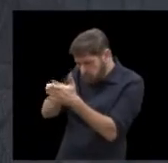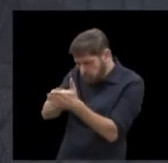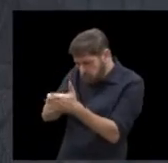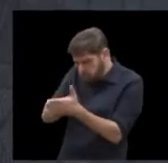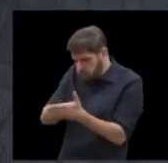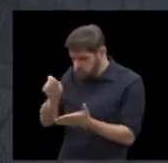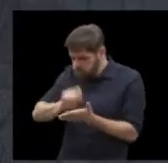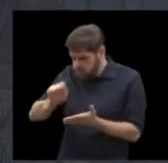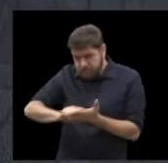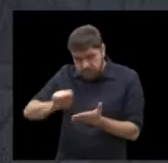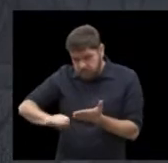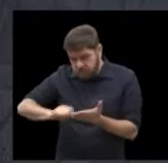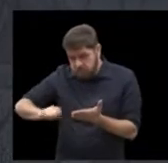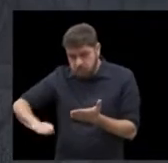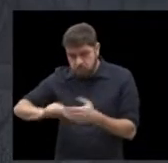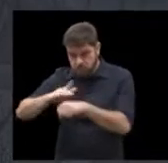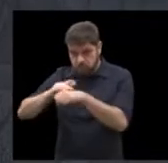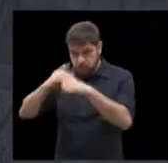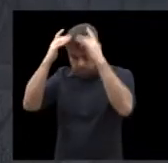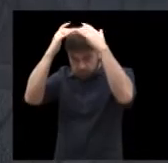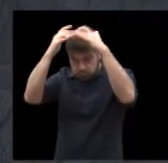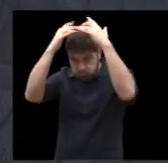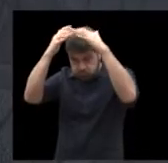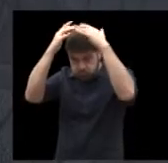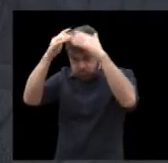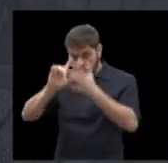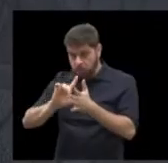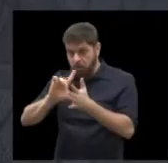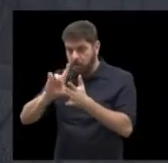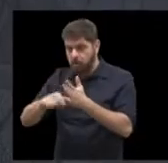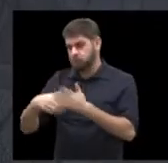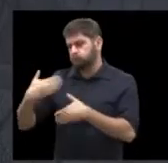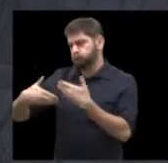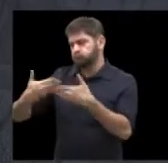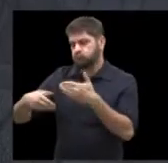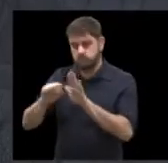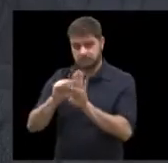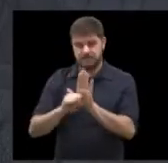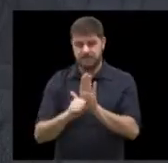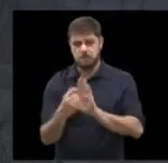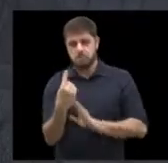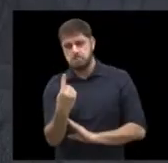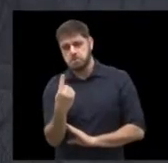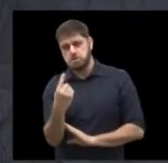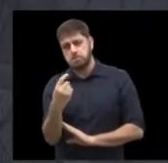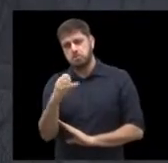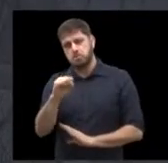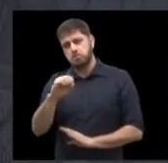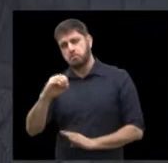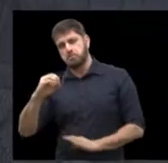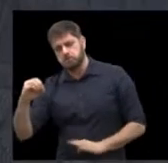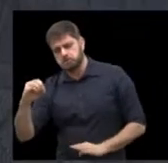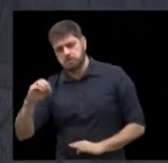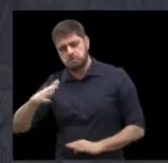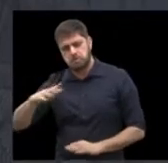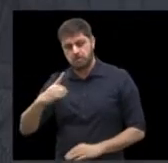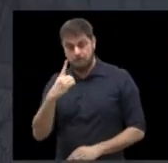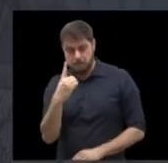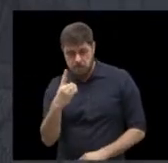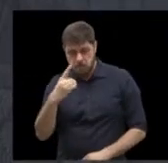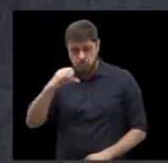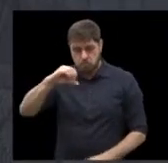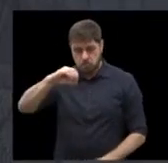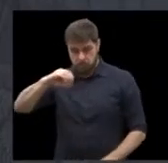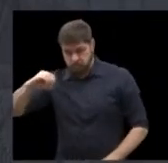esse distúrbio neurológico. E posteriormente, no final do século de 1800 e início de 1900, começou a